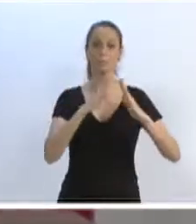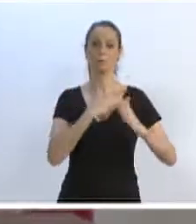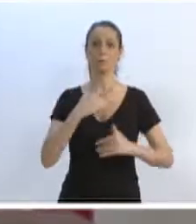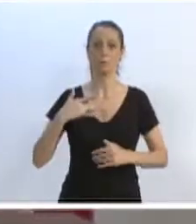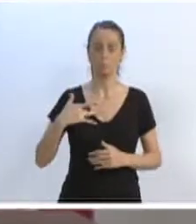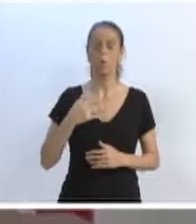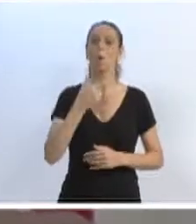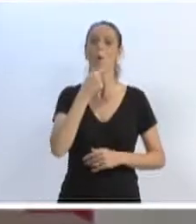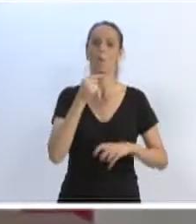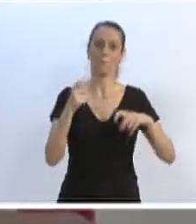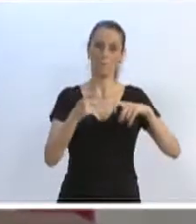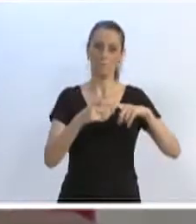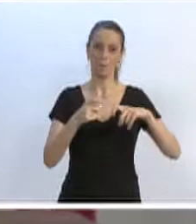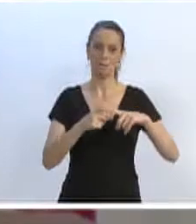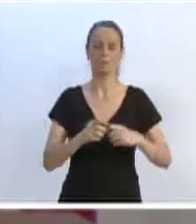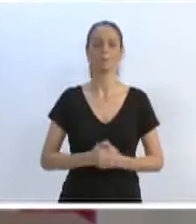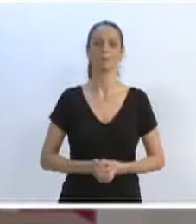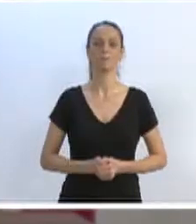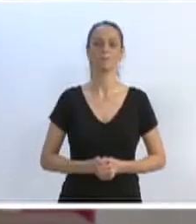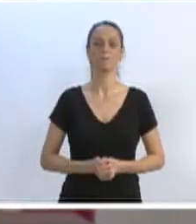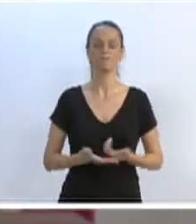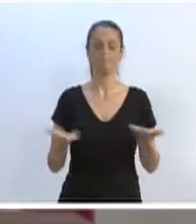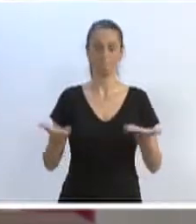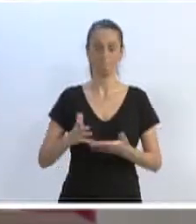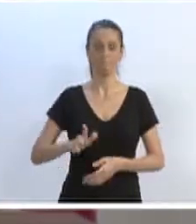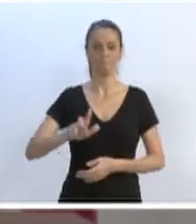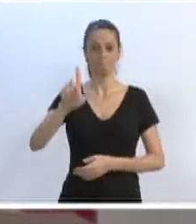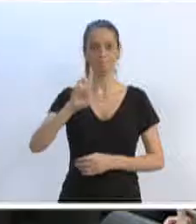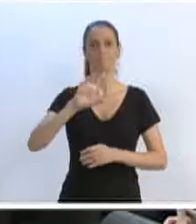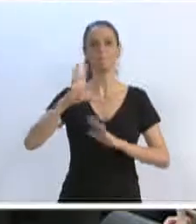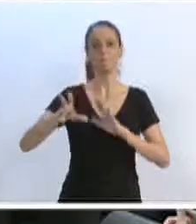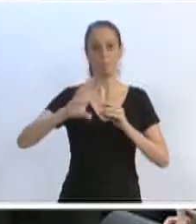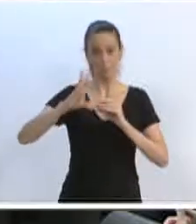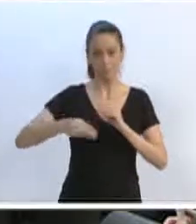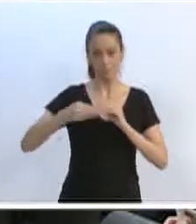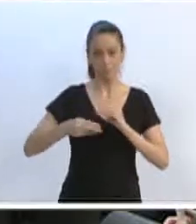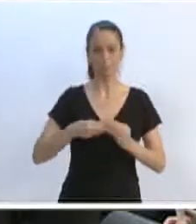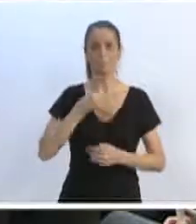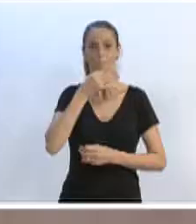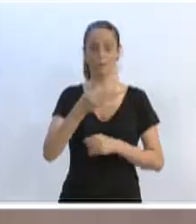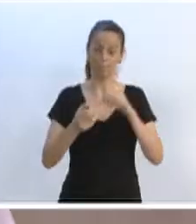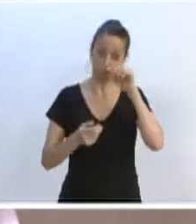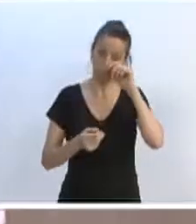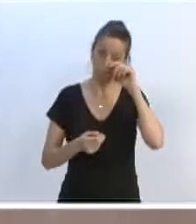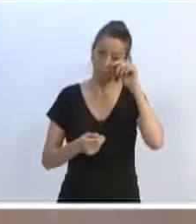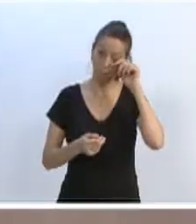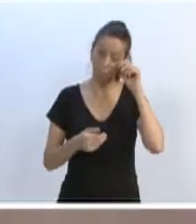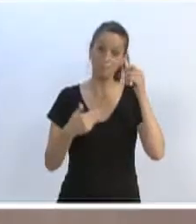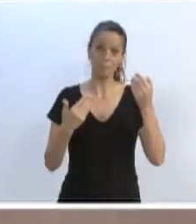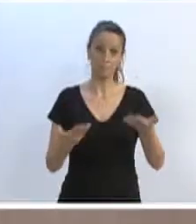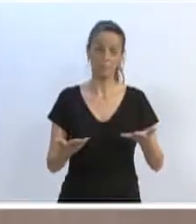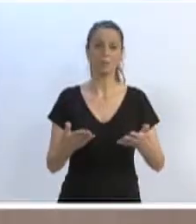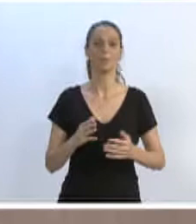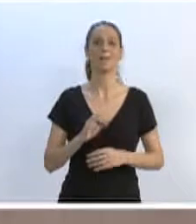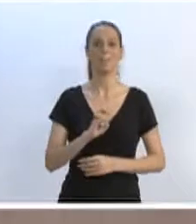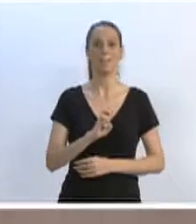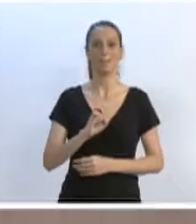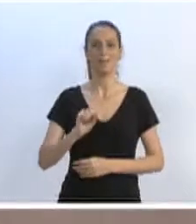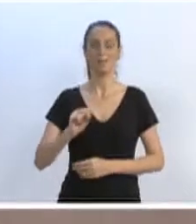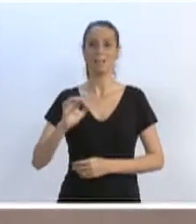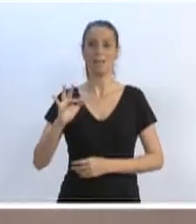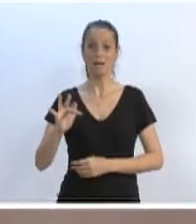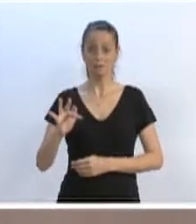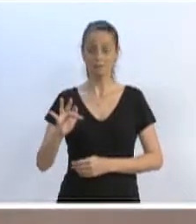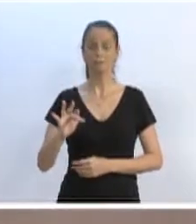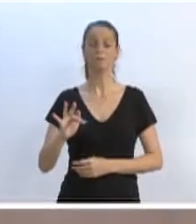vem, com o maior prazer, ouça a parte. Vereador Lenilson, em a parte. Na verdade, é o ESF Geraldo Schmidt Sobrinho.